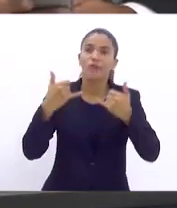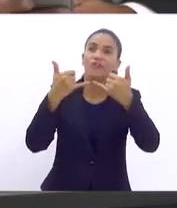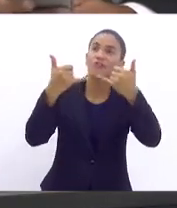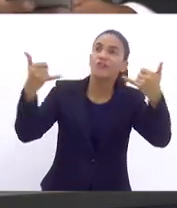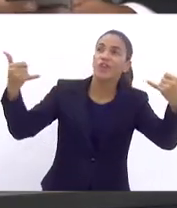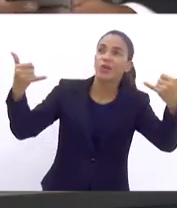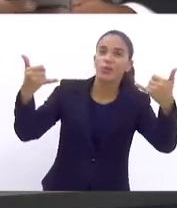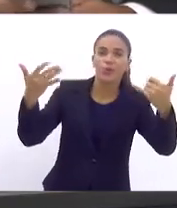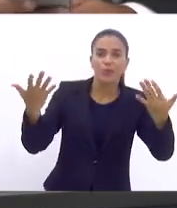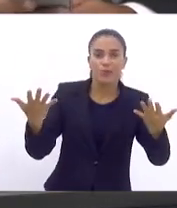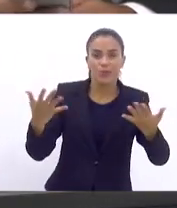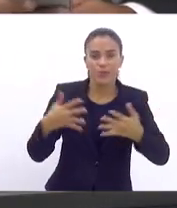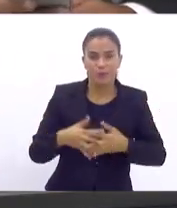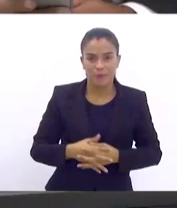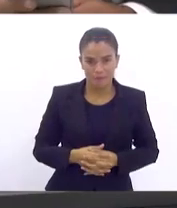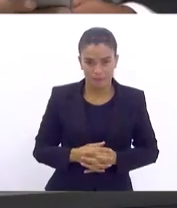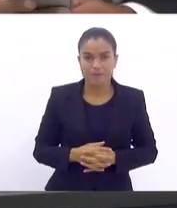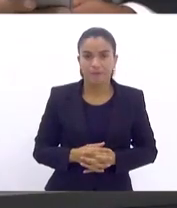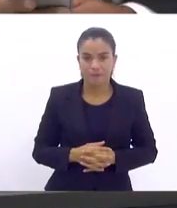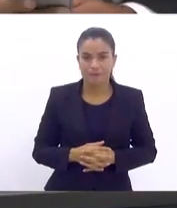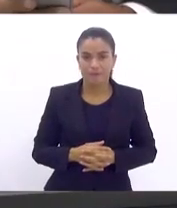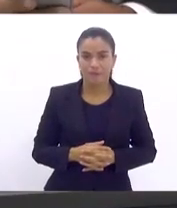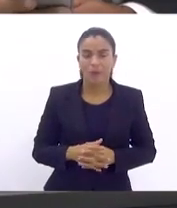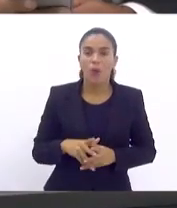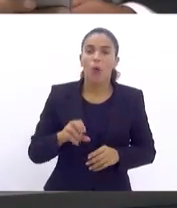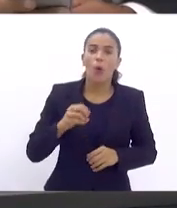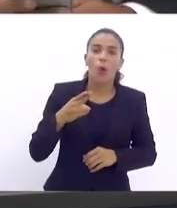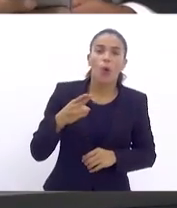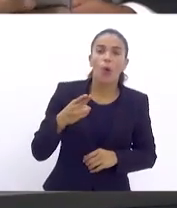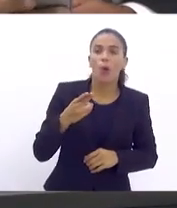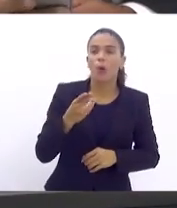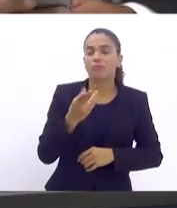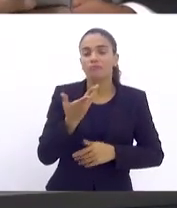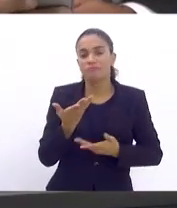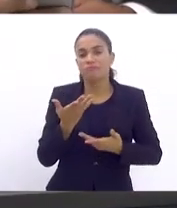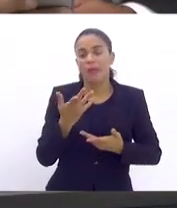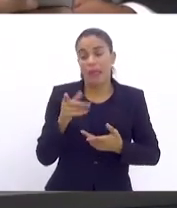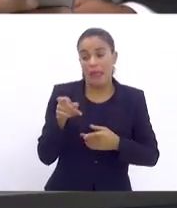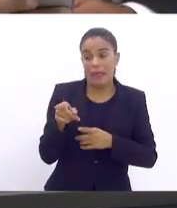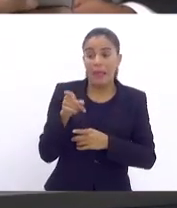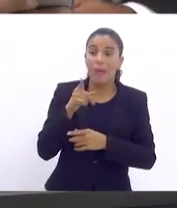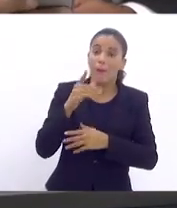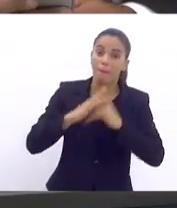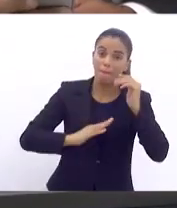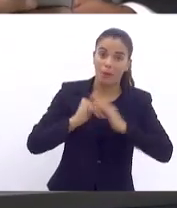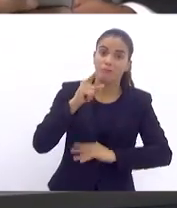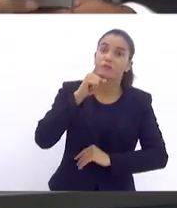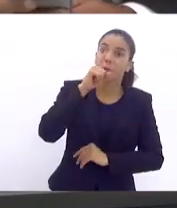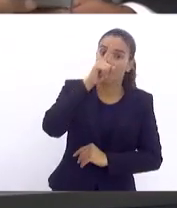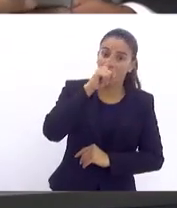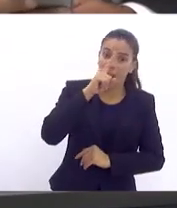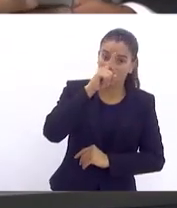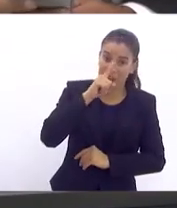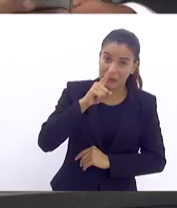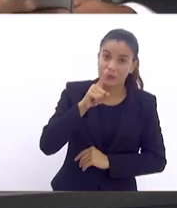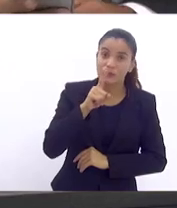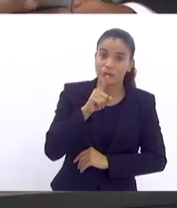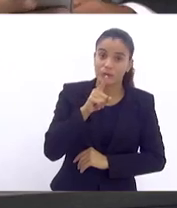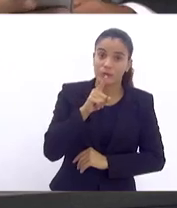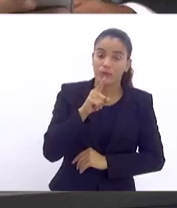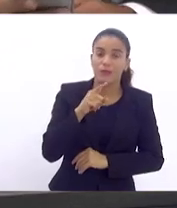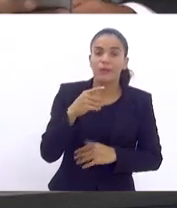elétrico em rede em várias áreas de tráfico de medir então então é uma Profissão de Risco Então